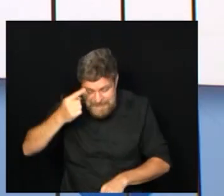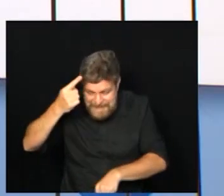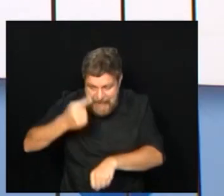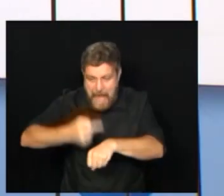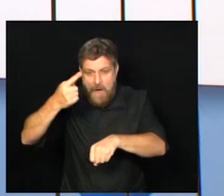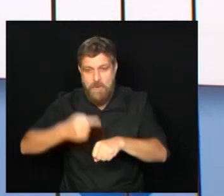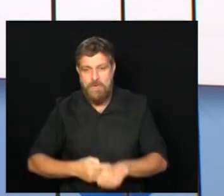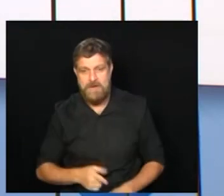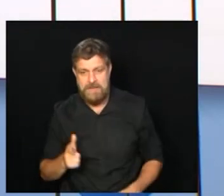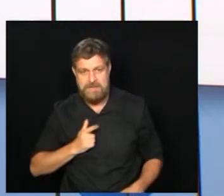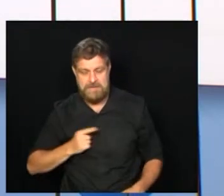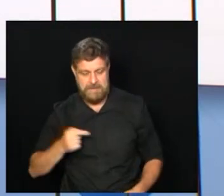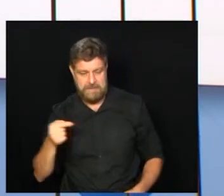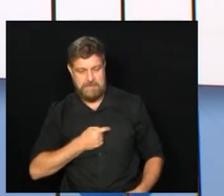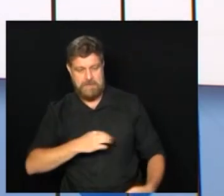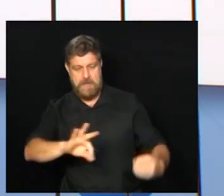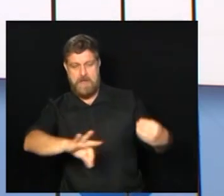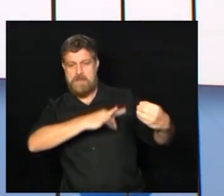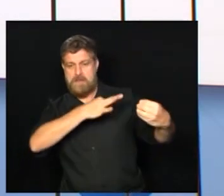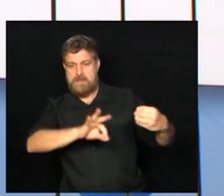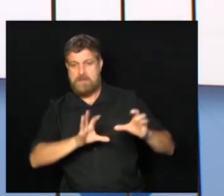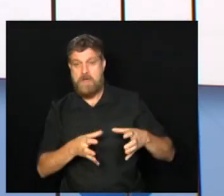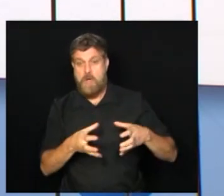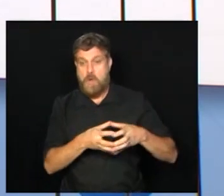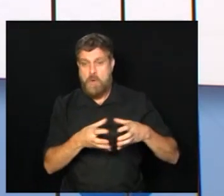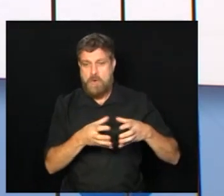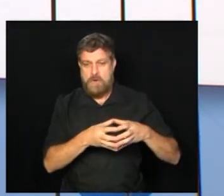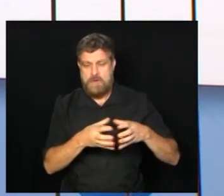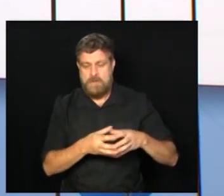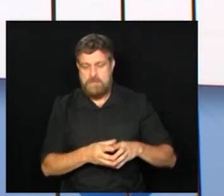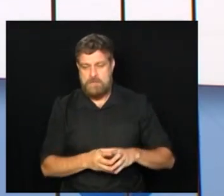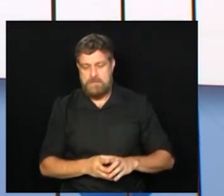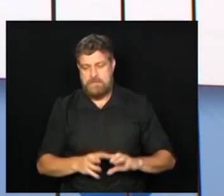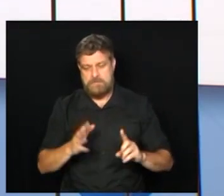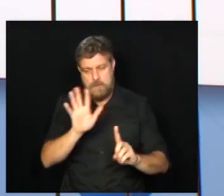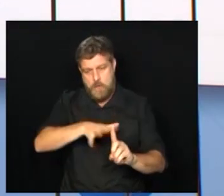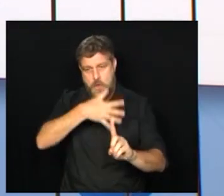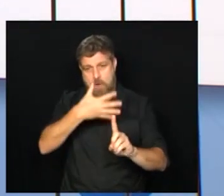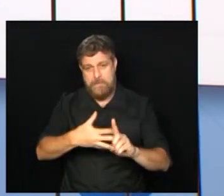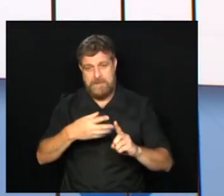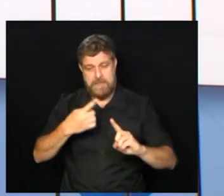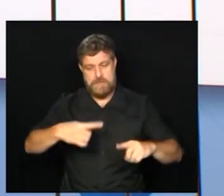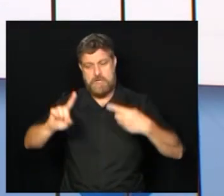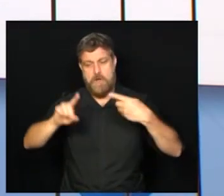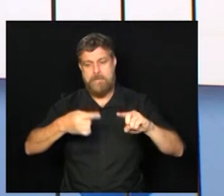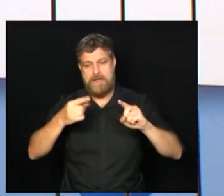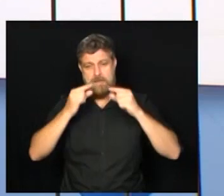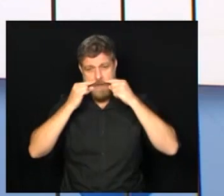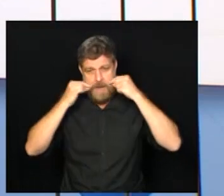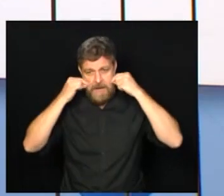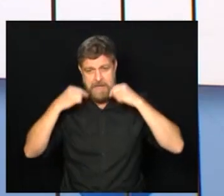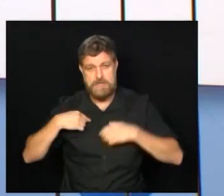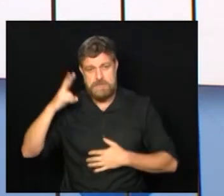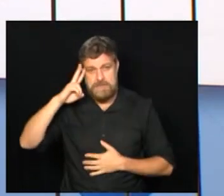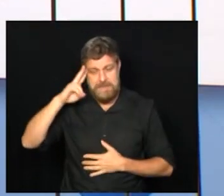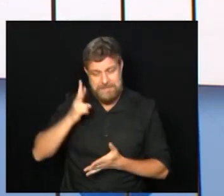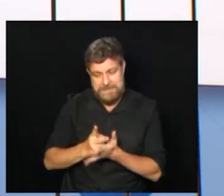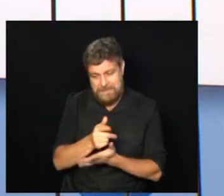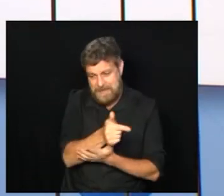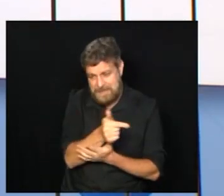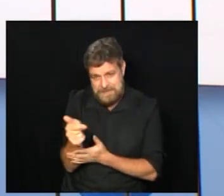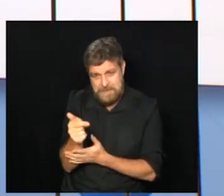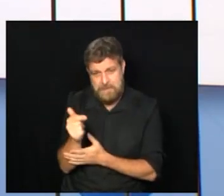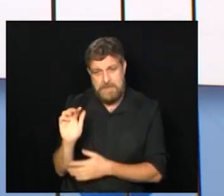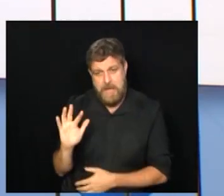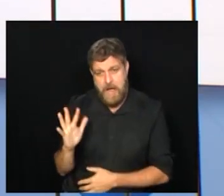da apresentação da Orquestra Sinfônica em homenagem ao maestro. A gente lembra que sempre a Semana de Carlos Gomes